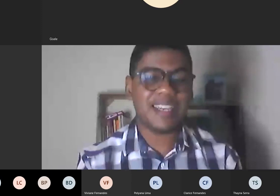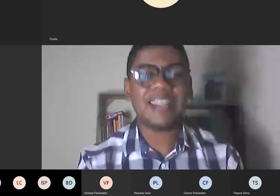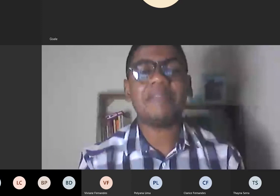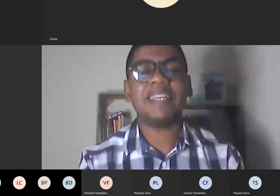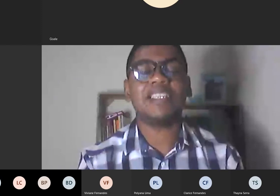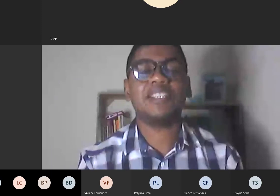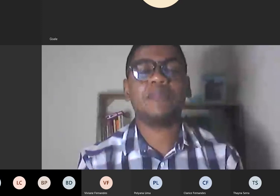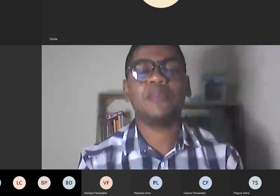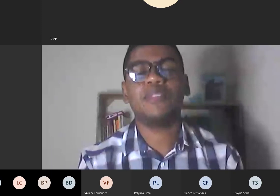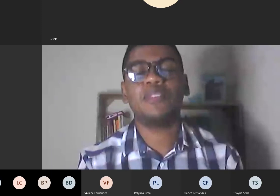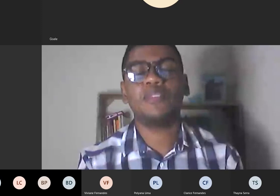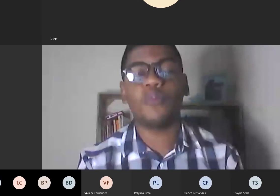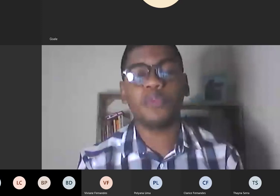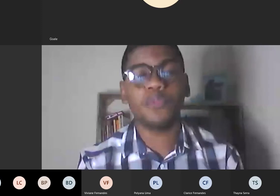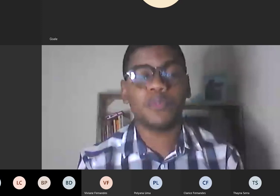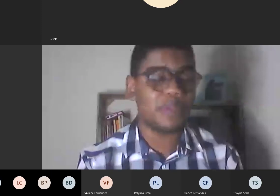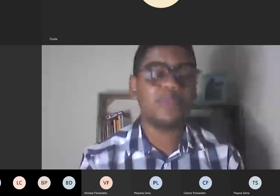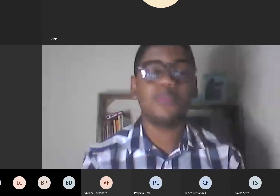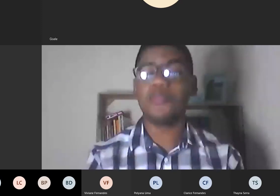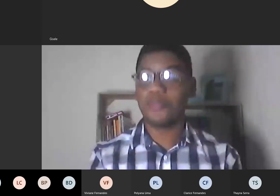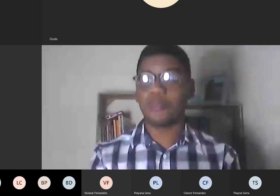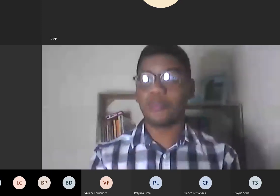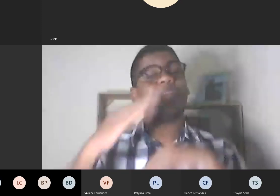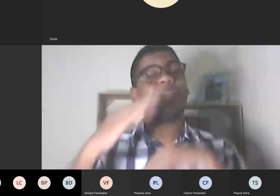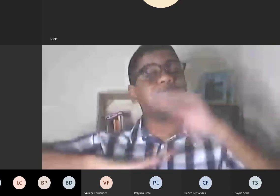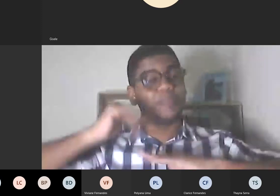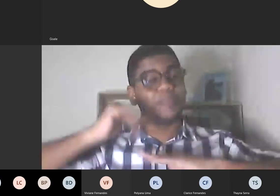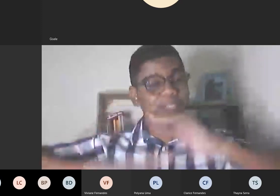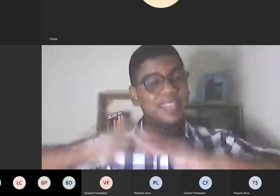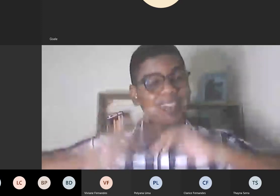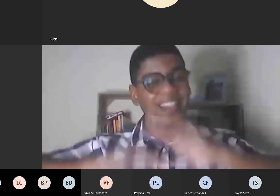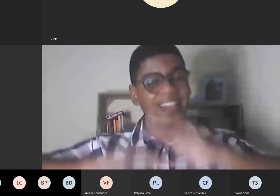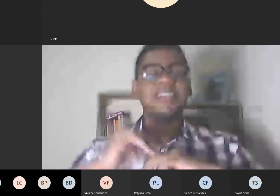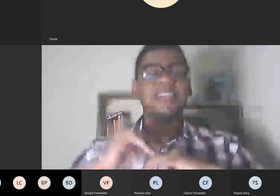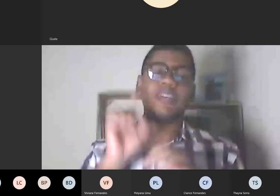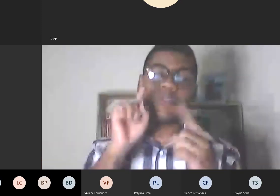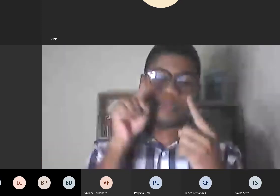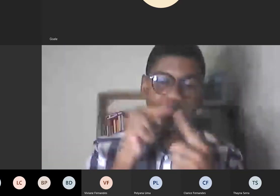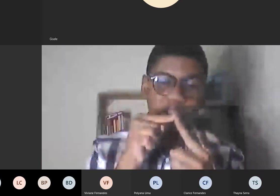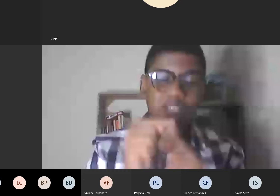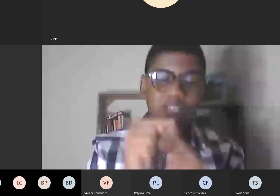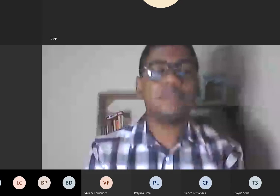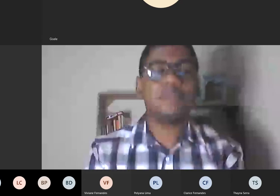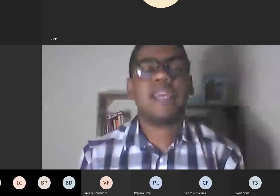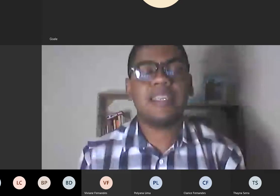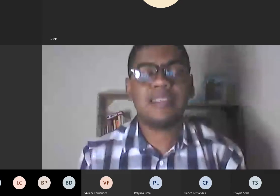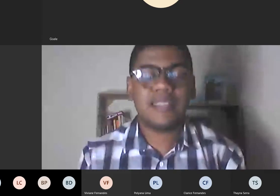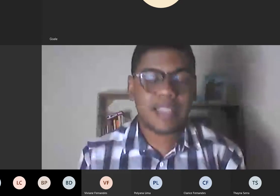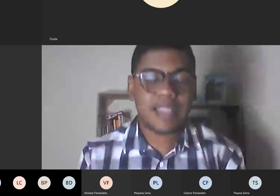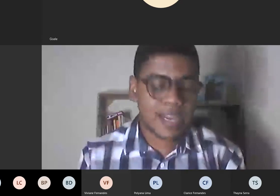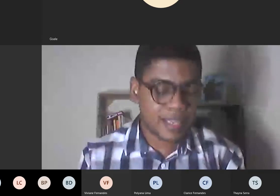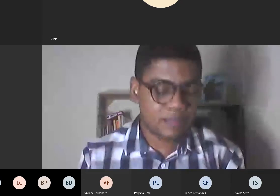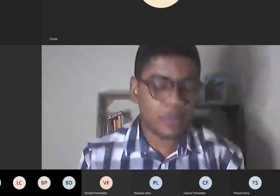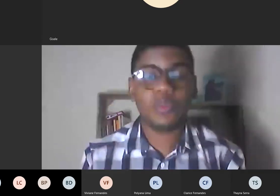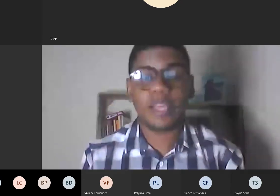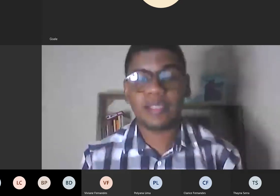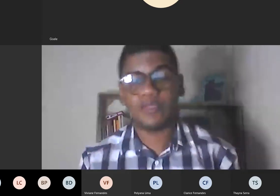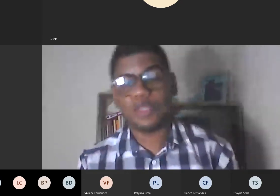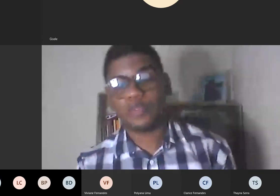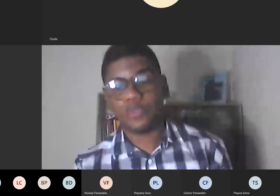perante vocês, né? Mas a gente produziu esse vídeo com muito profissionalismo, né? Já que o nosso objetivo era